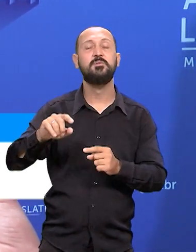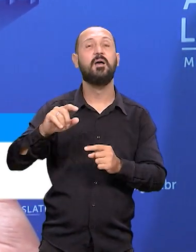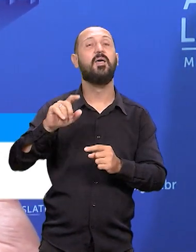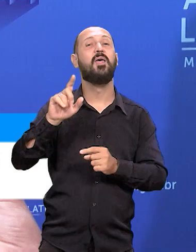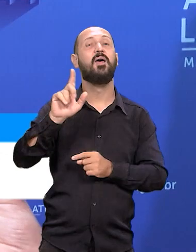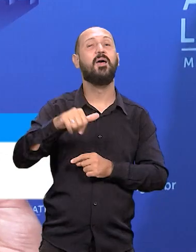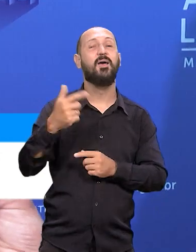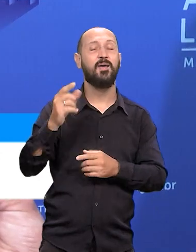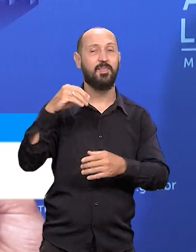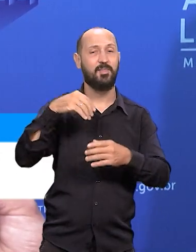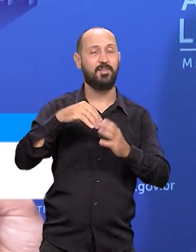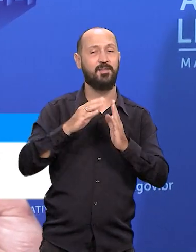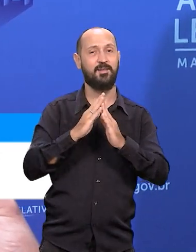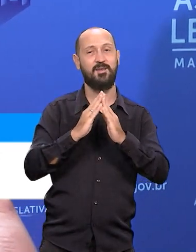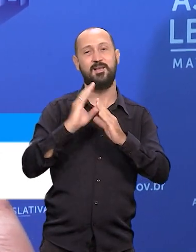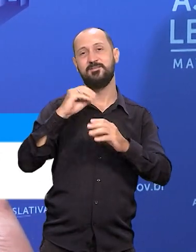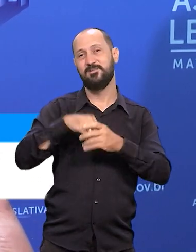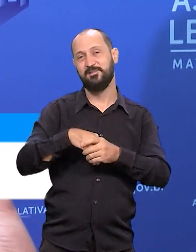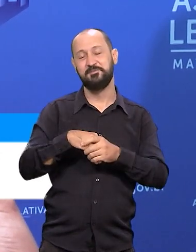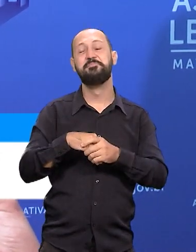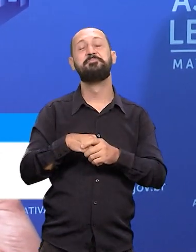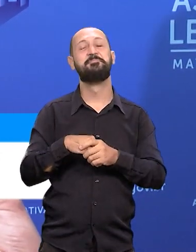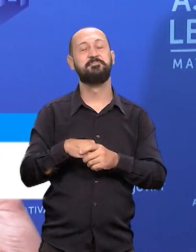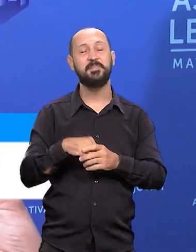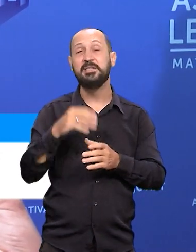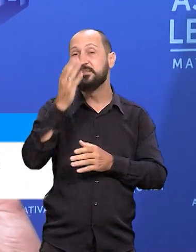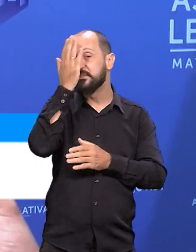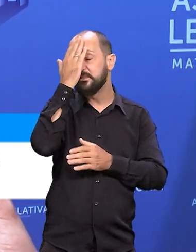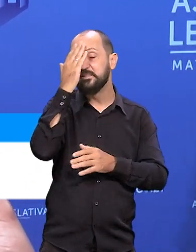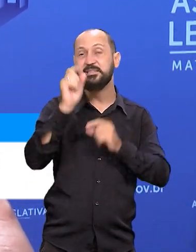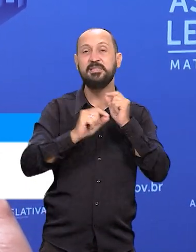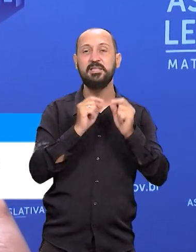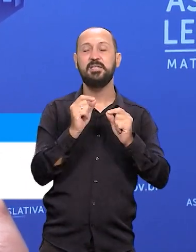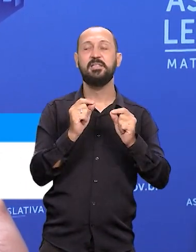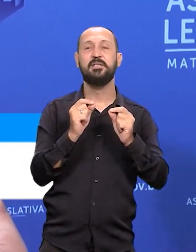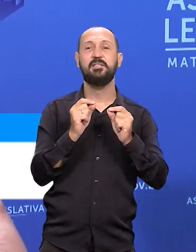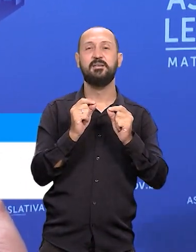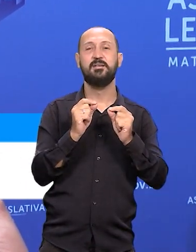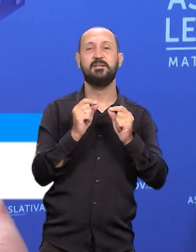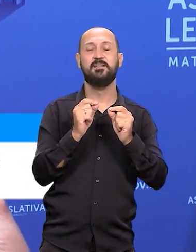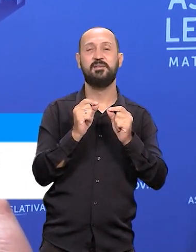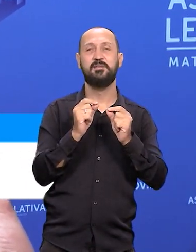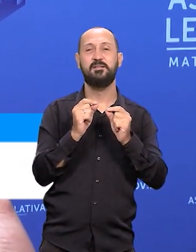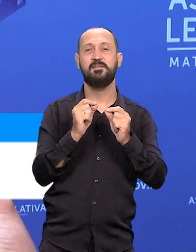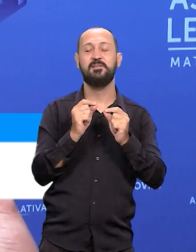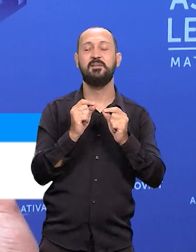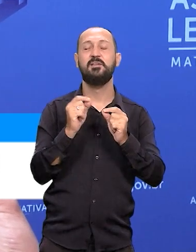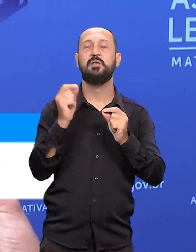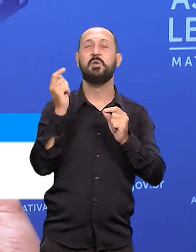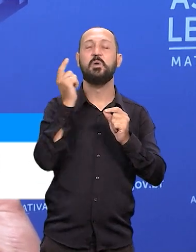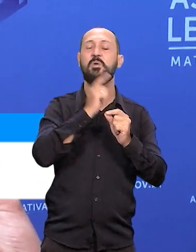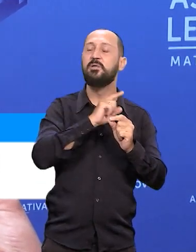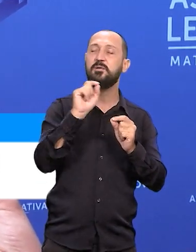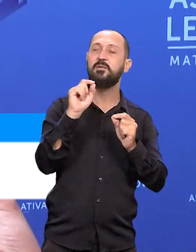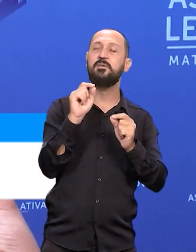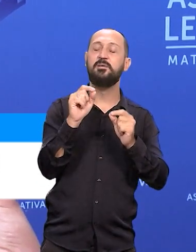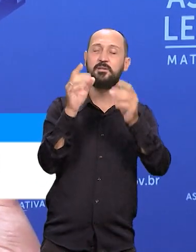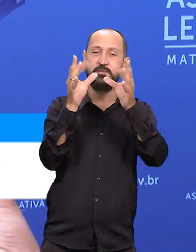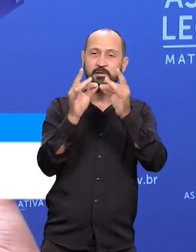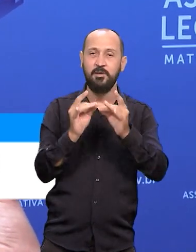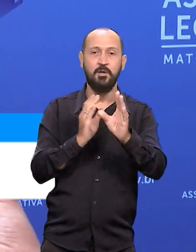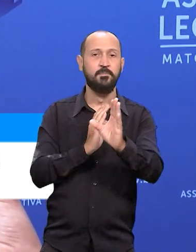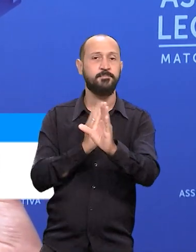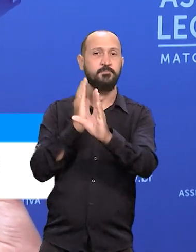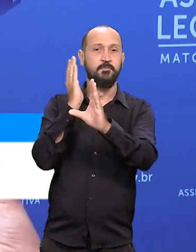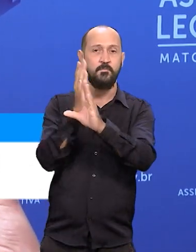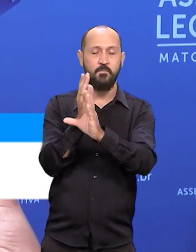as nossas crianças acontece principalmente em casa. Mas a gente entende que a gente pode criar